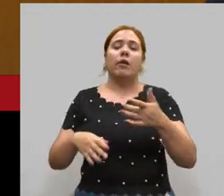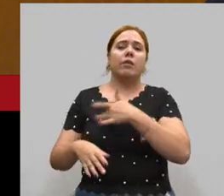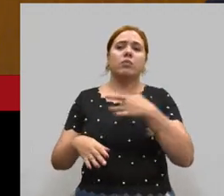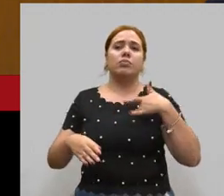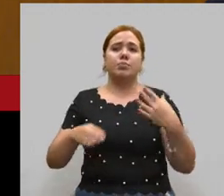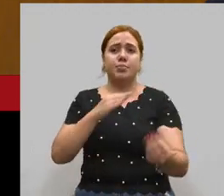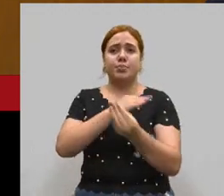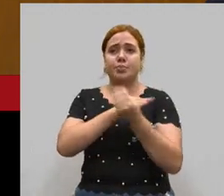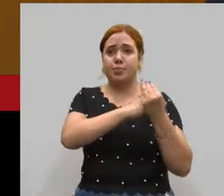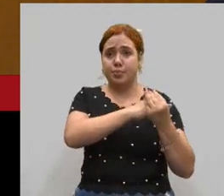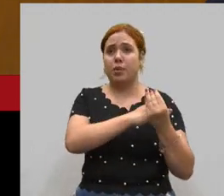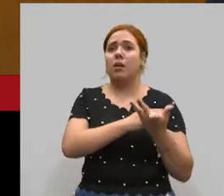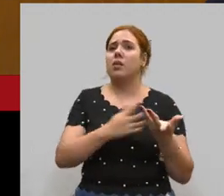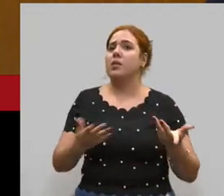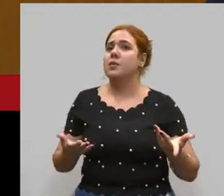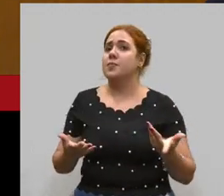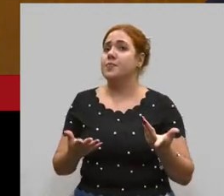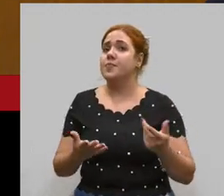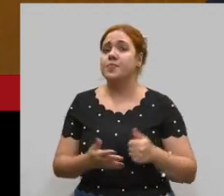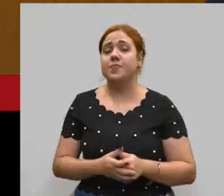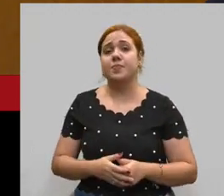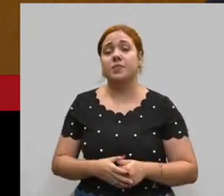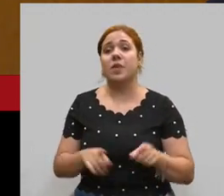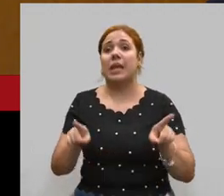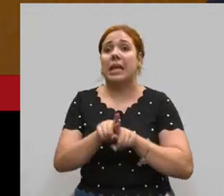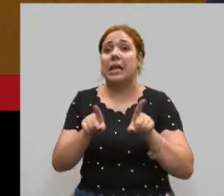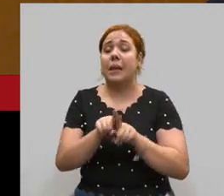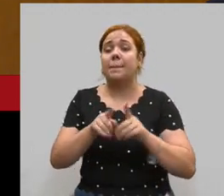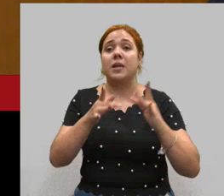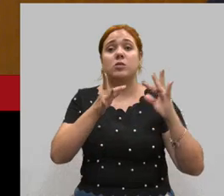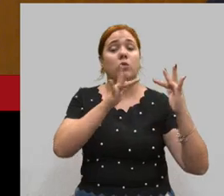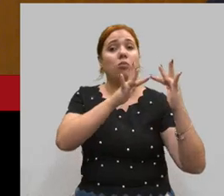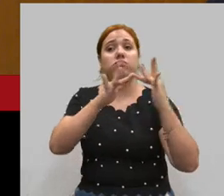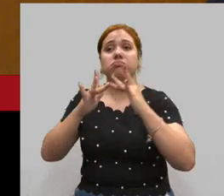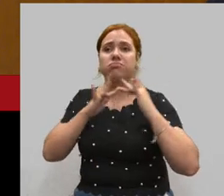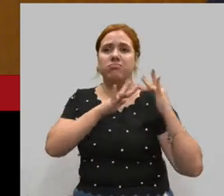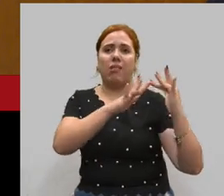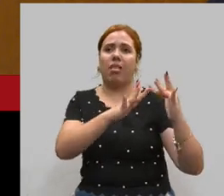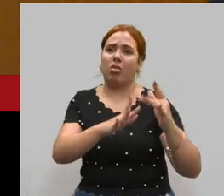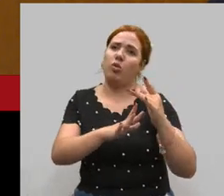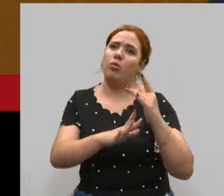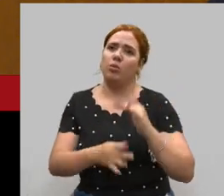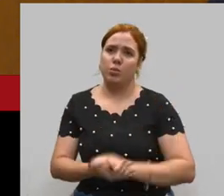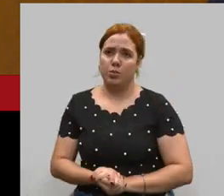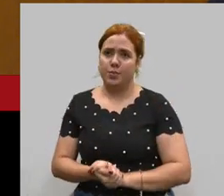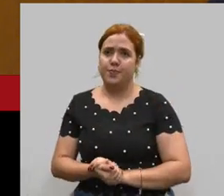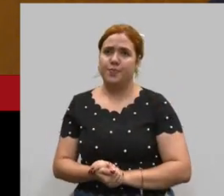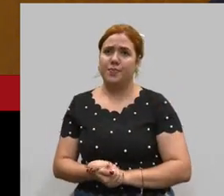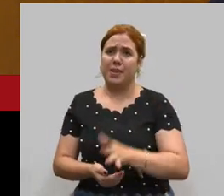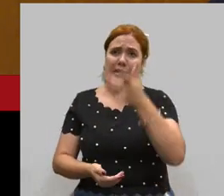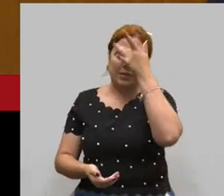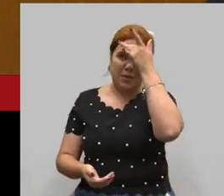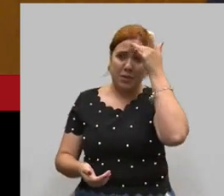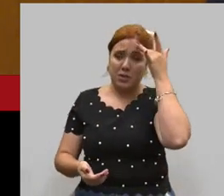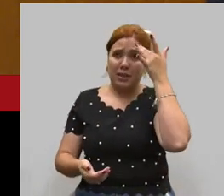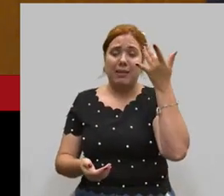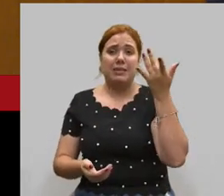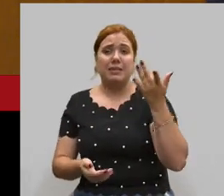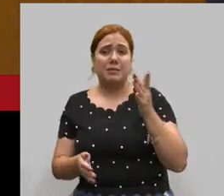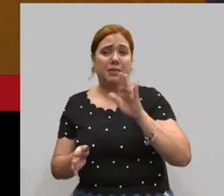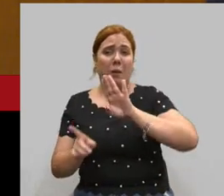e e também de promoção de convívio social essas pessoas que muitas vezes vivem à margem da